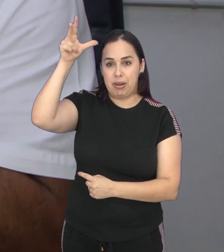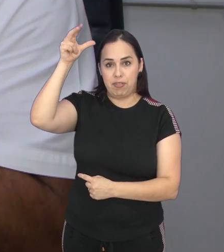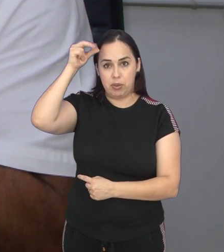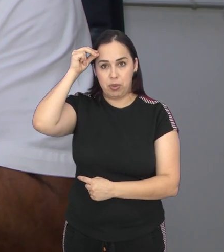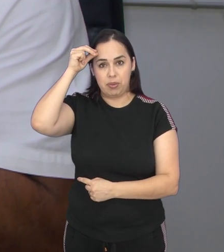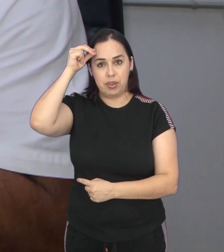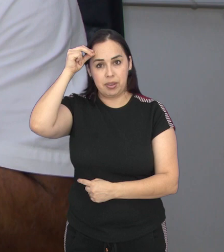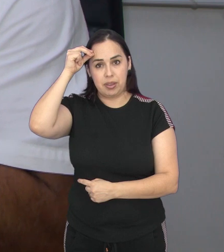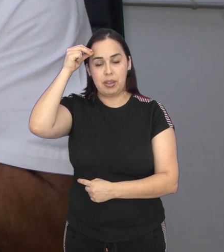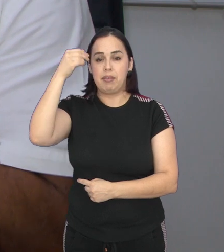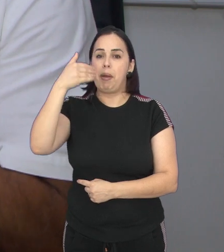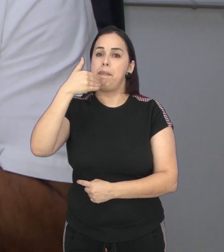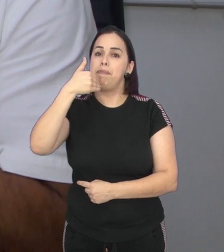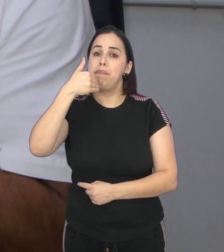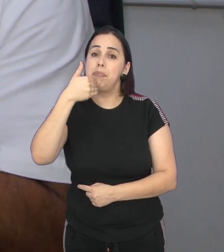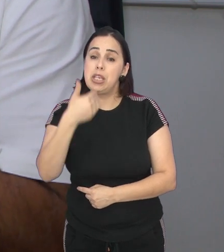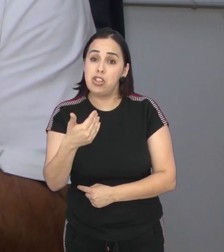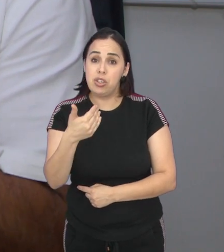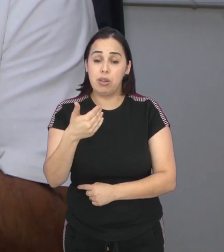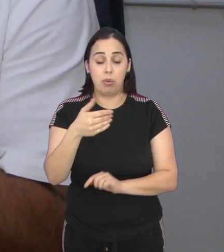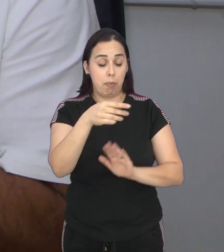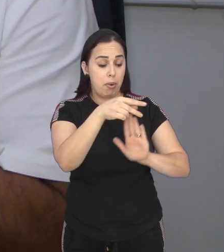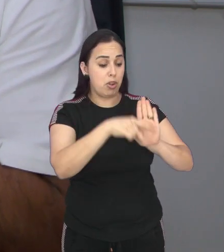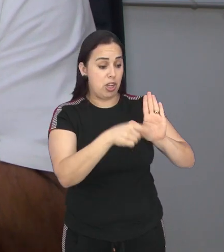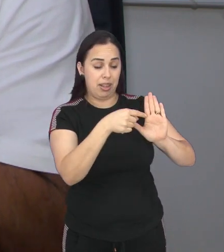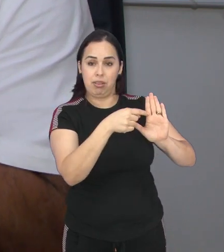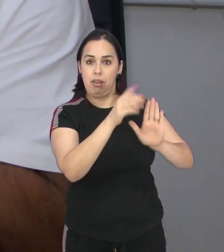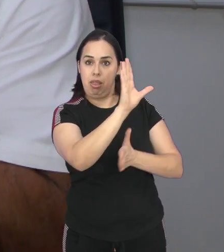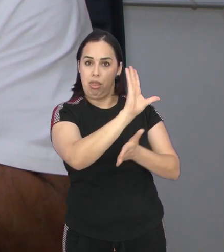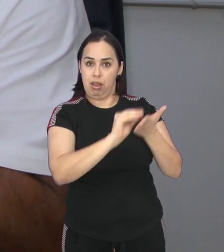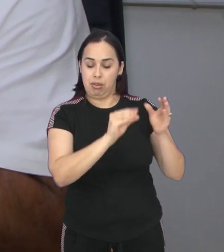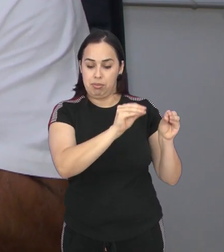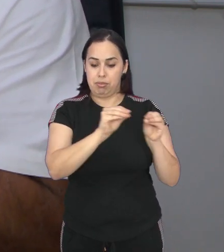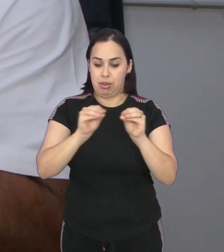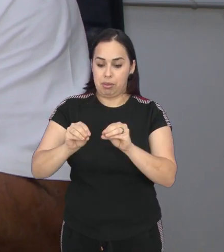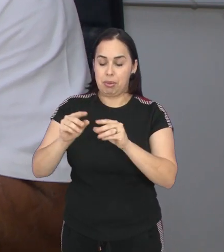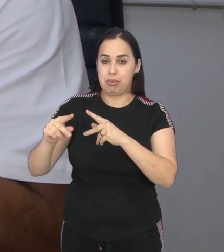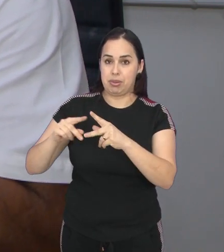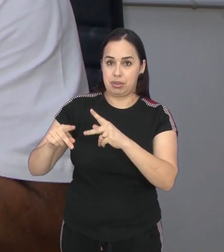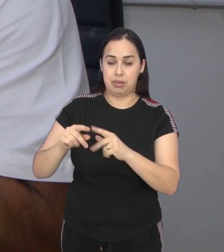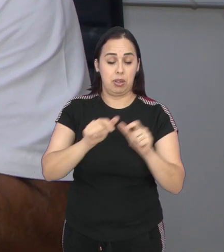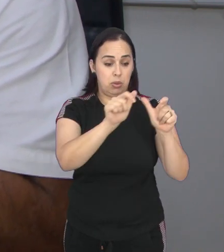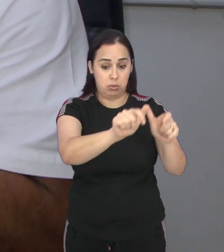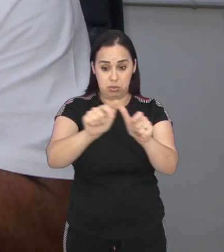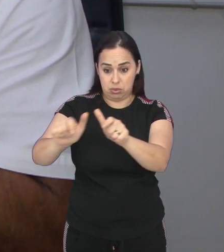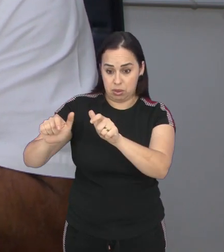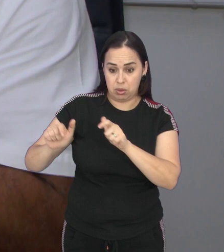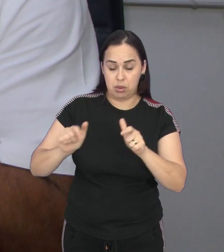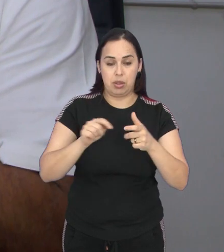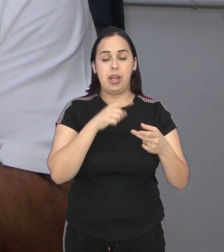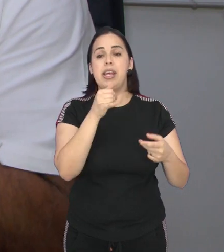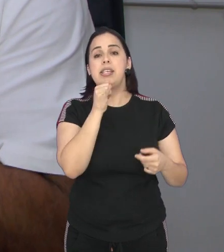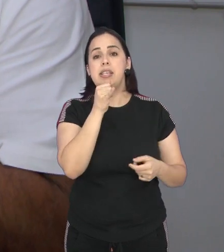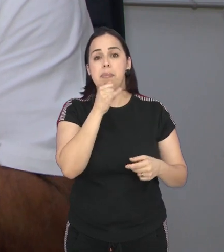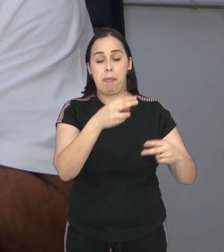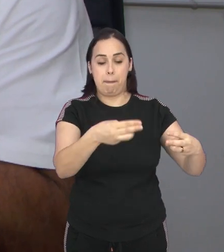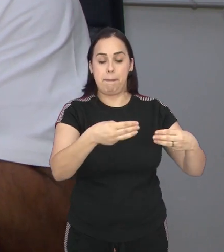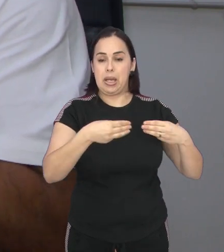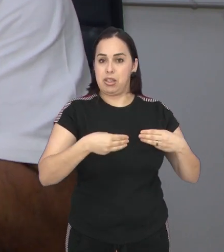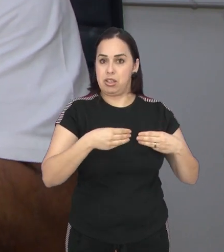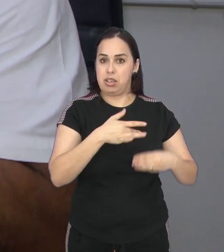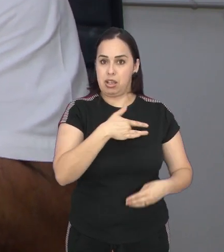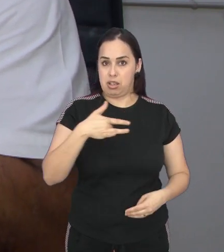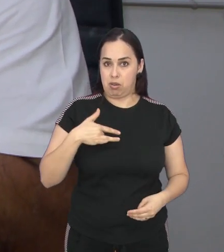a Prefeitura Municipal ela vai solicitar a implantação desse programa em São José dos Campos Então são equipamentos públicos